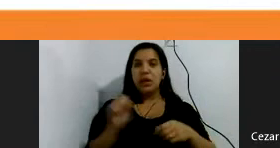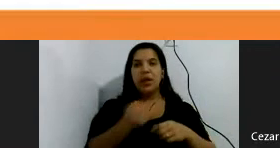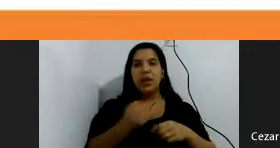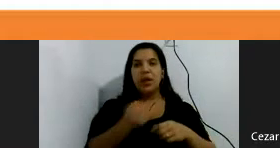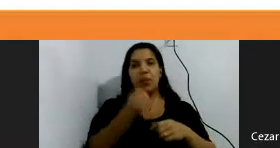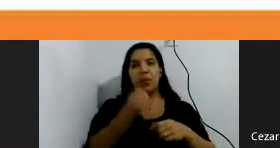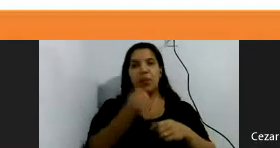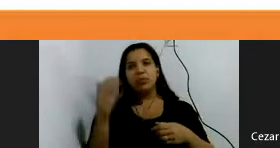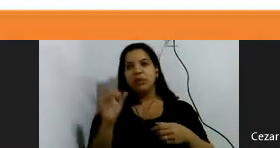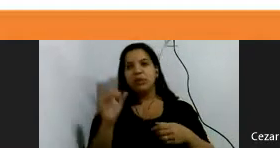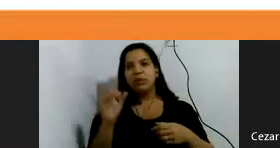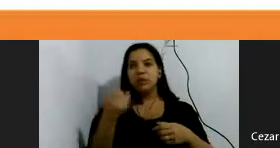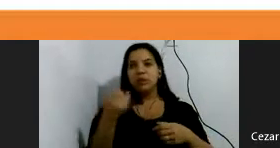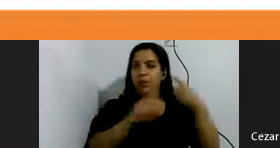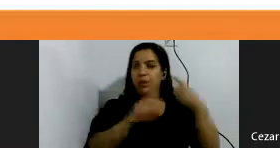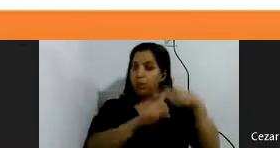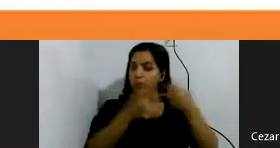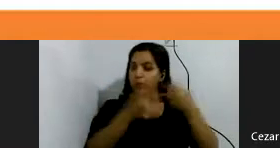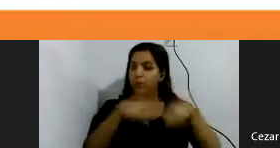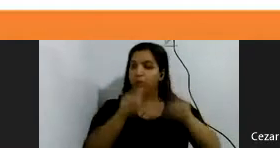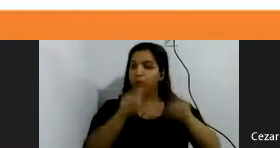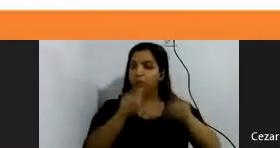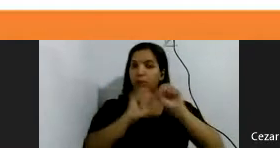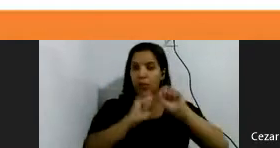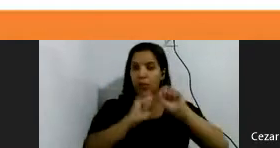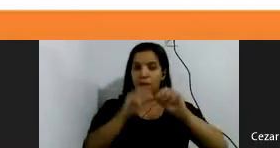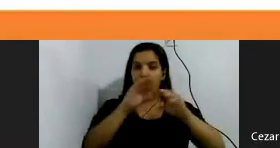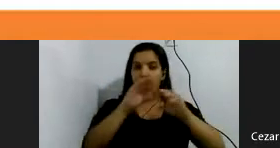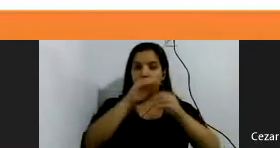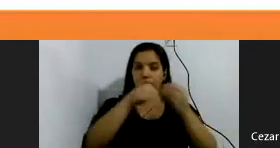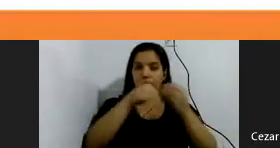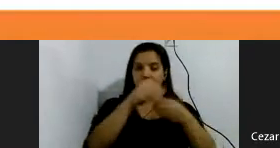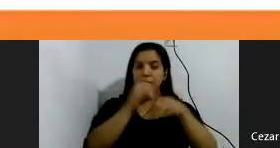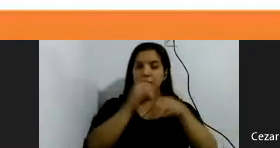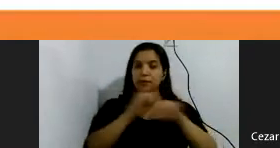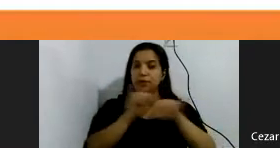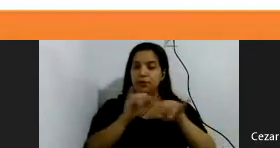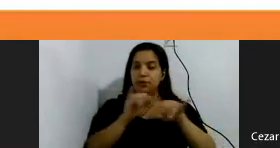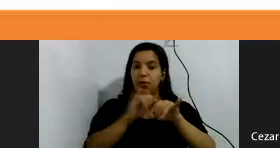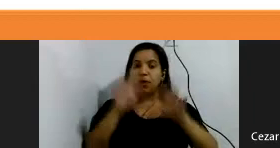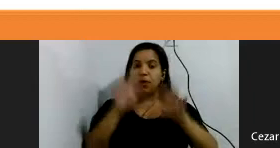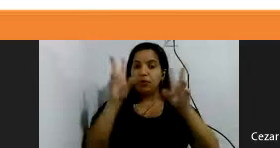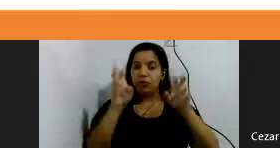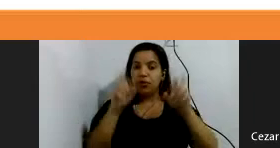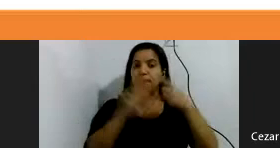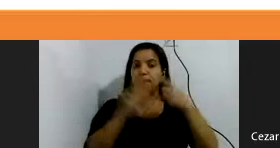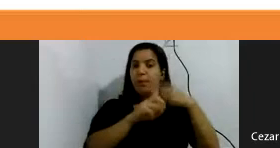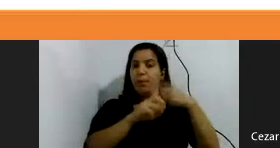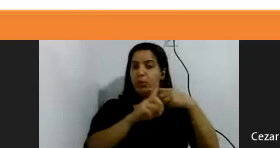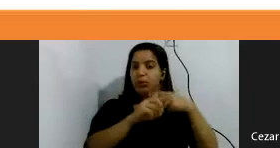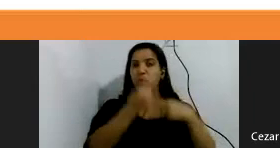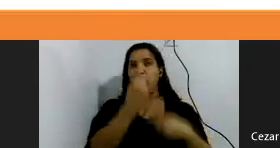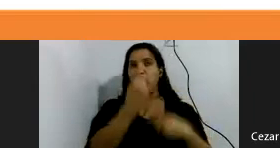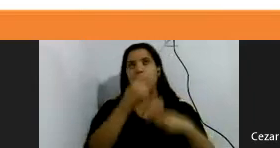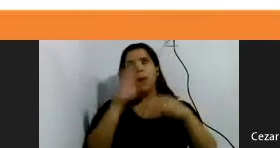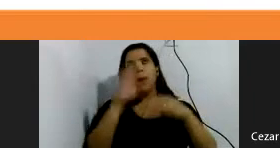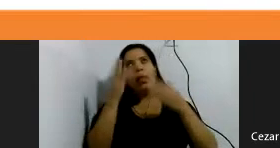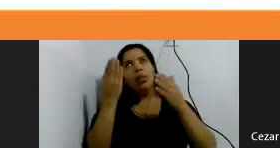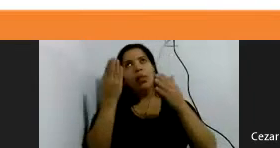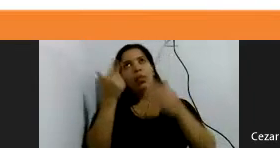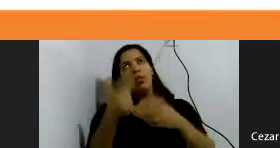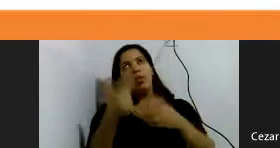semi-quantitativos. Se ele dá positivo, a gente tem que diluir e informar a titulação. Então, ele é positivo 1 para 2, 1 para 4, 1